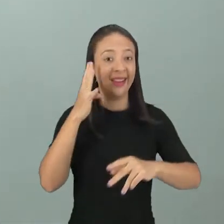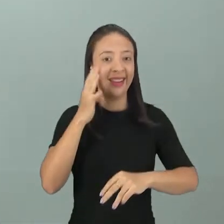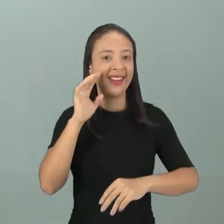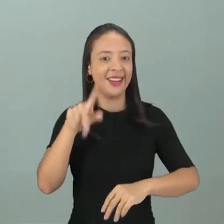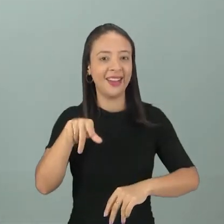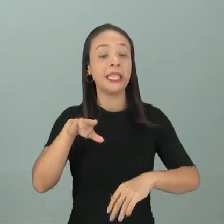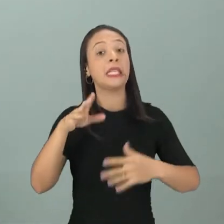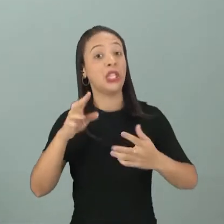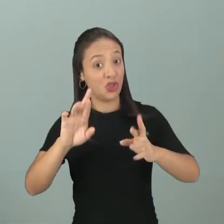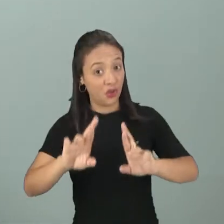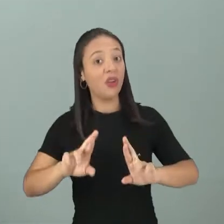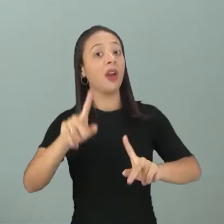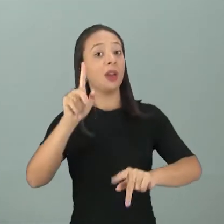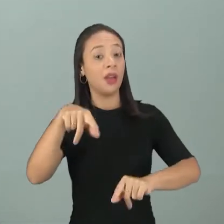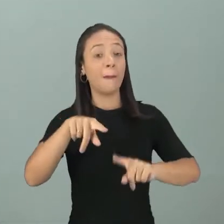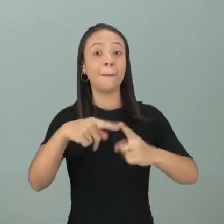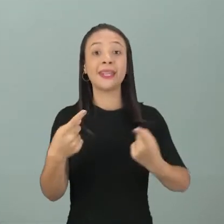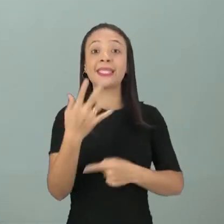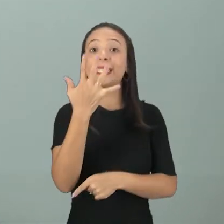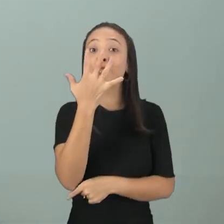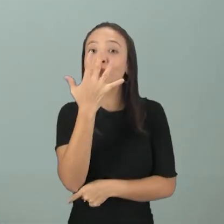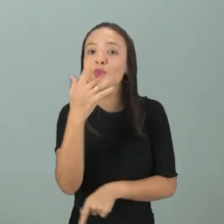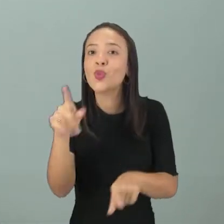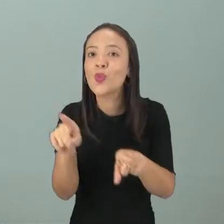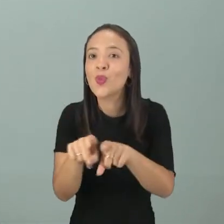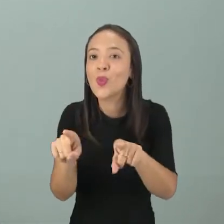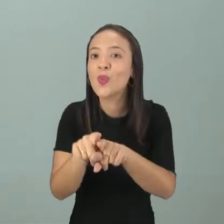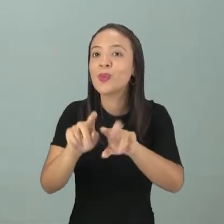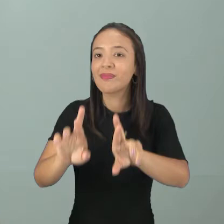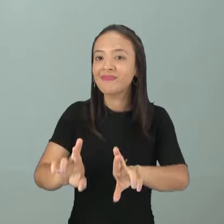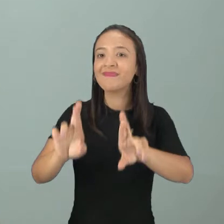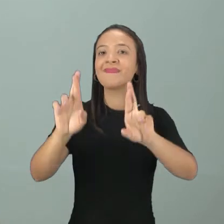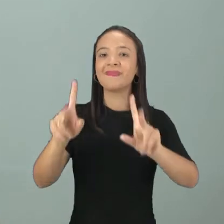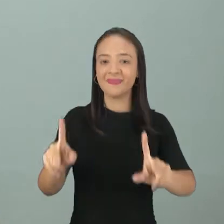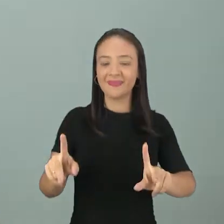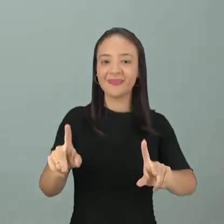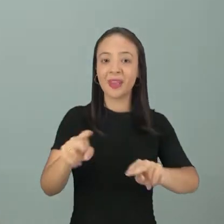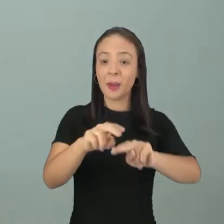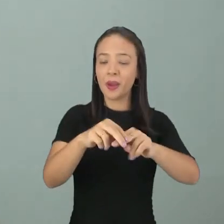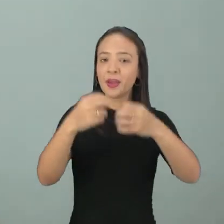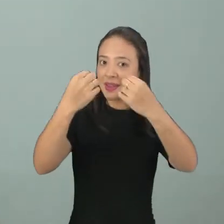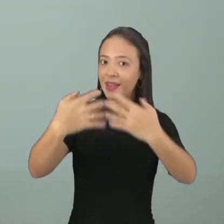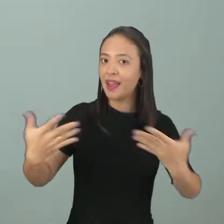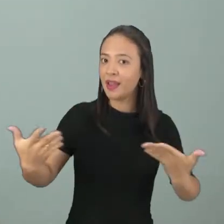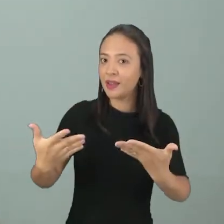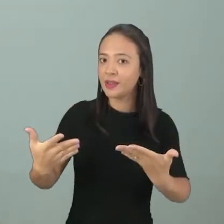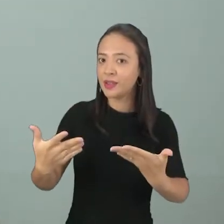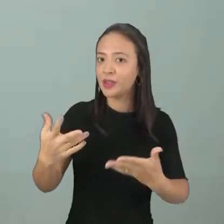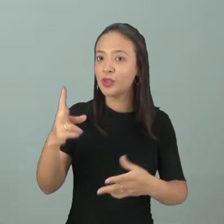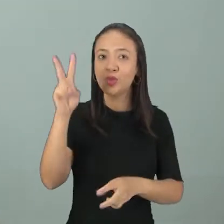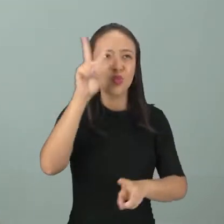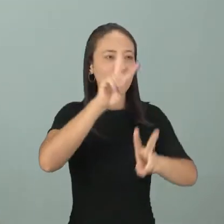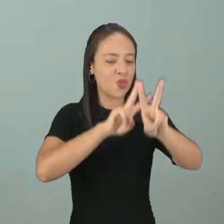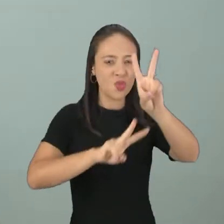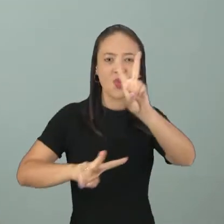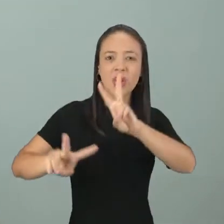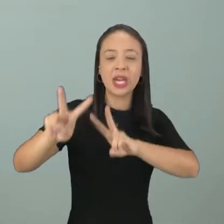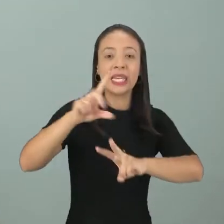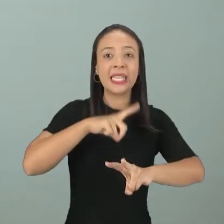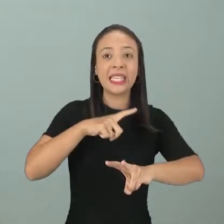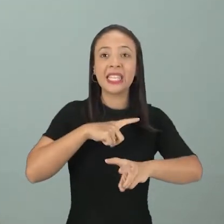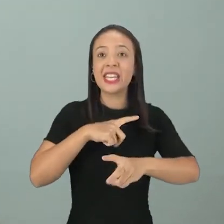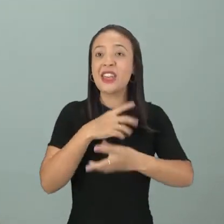serem formas diferentes, também possuem cores diferentes. E isso que eu quero falar para vocês. Ao nosso redor, nós